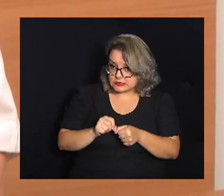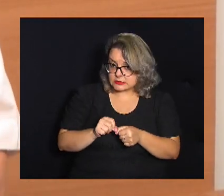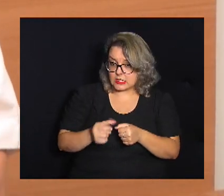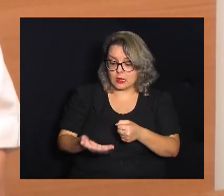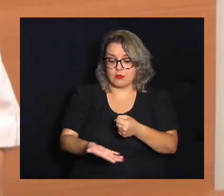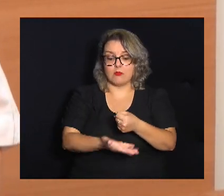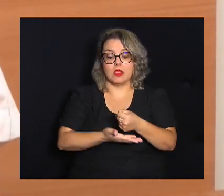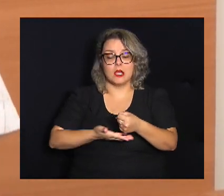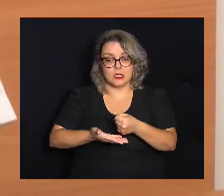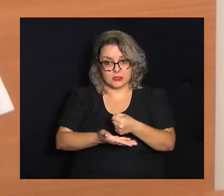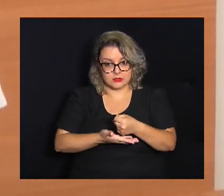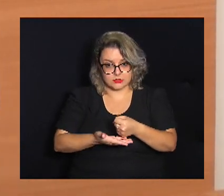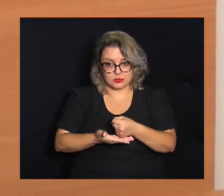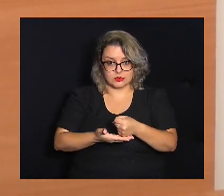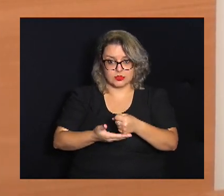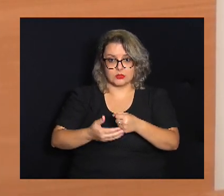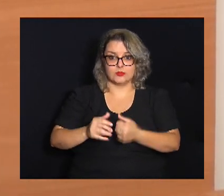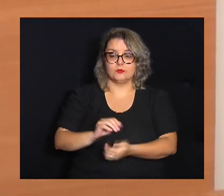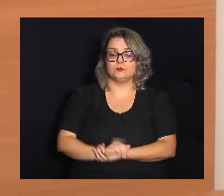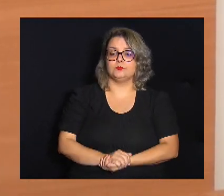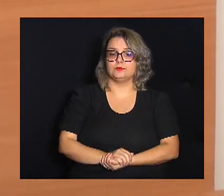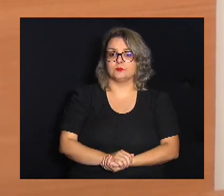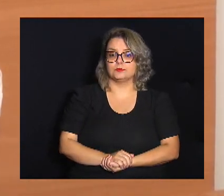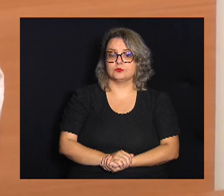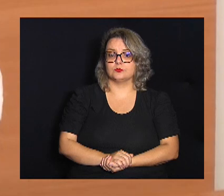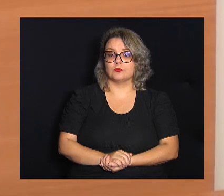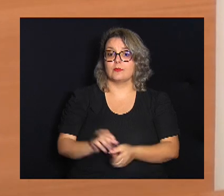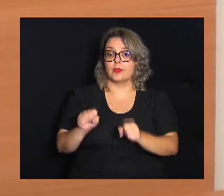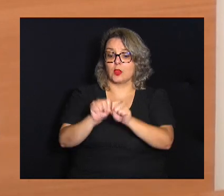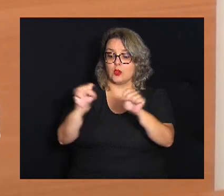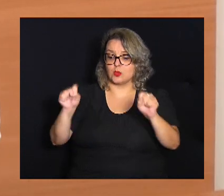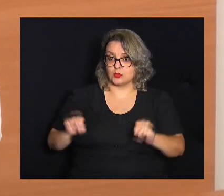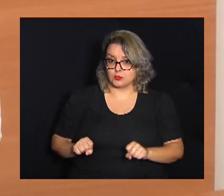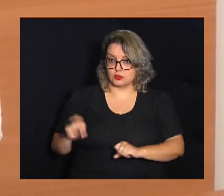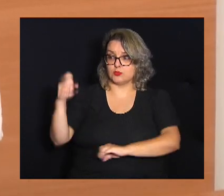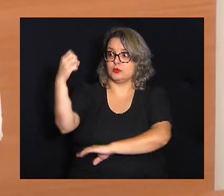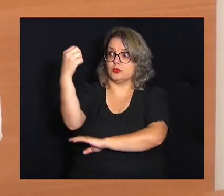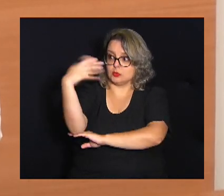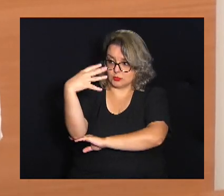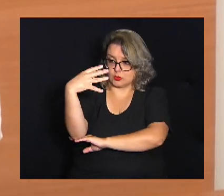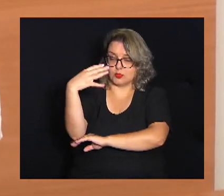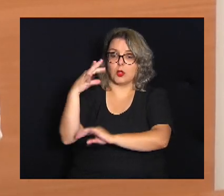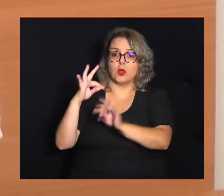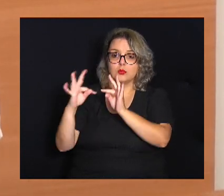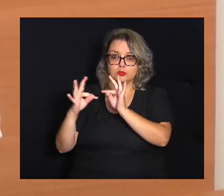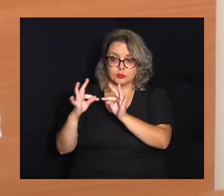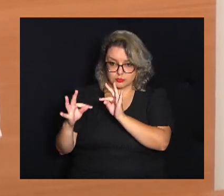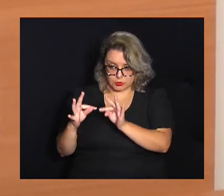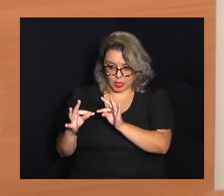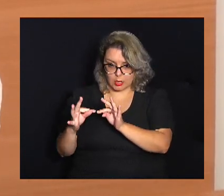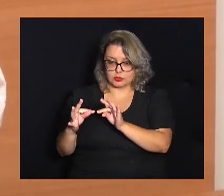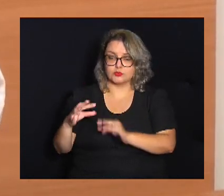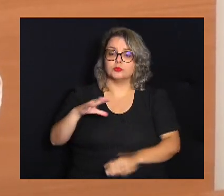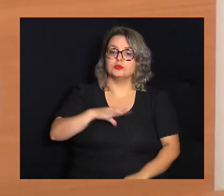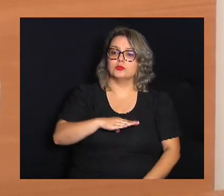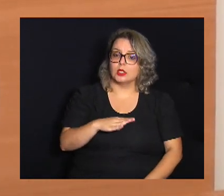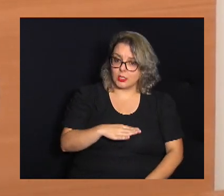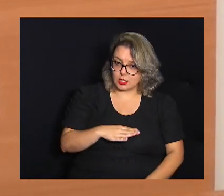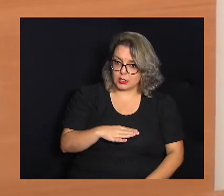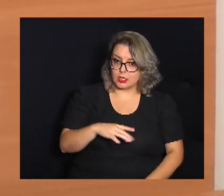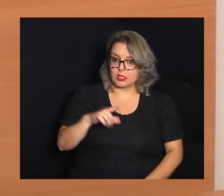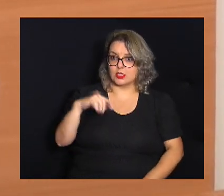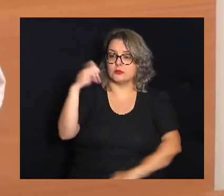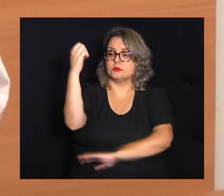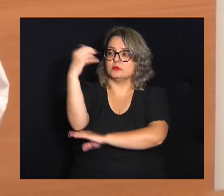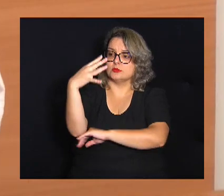Basicamente, trocando o sistema luminotécnico da cidade, que são as lâmpadas